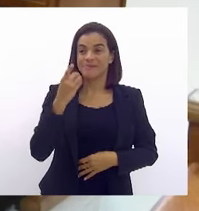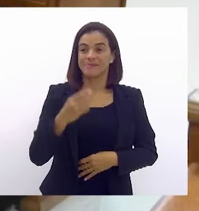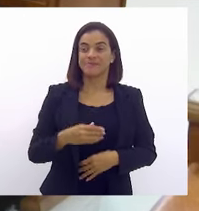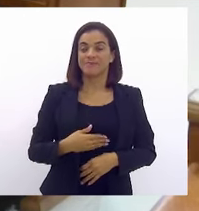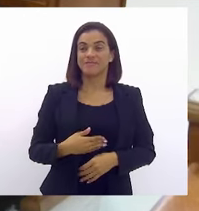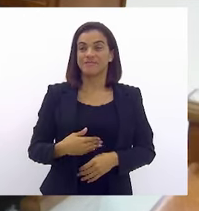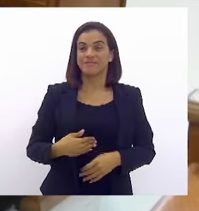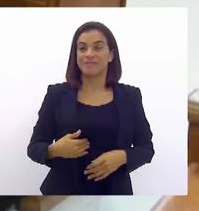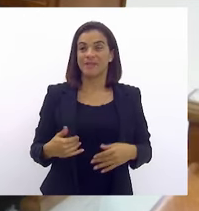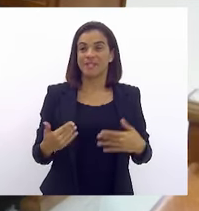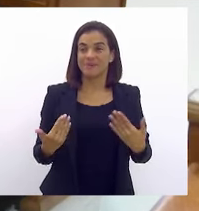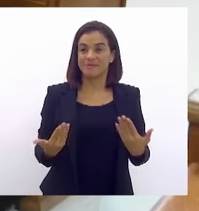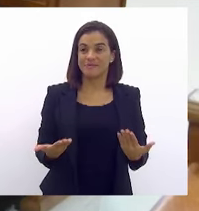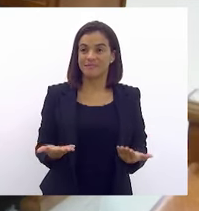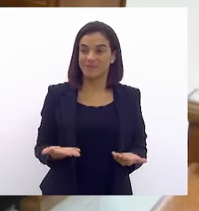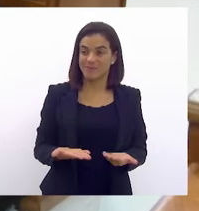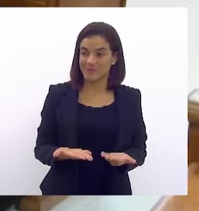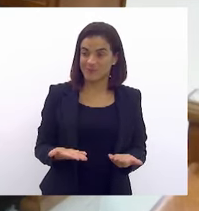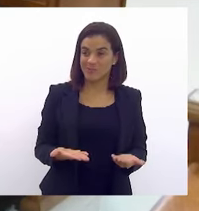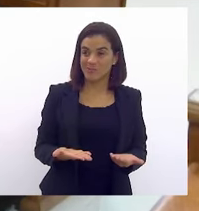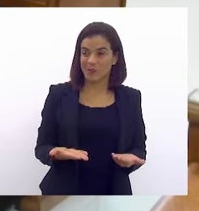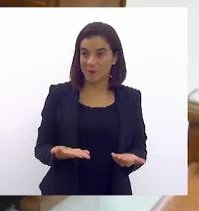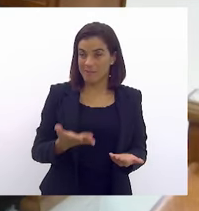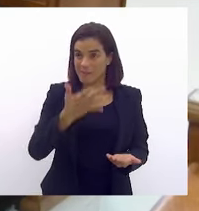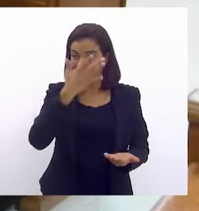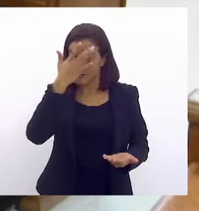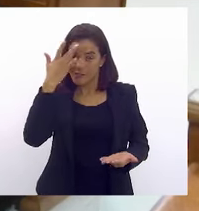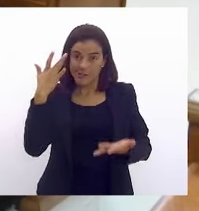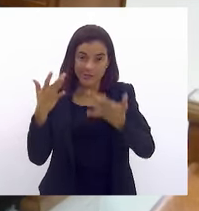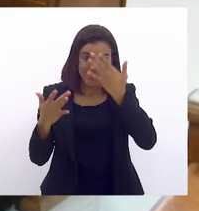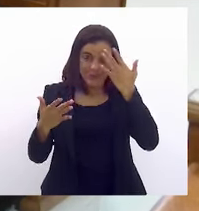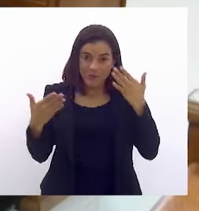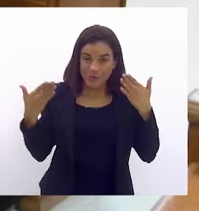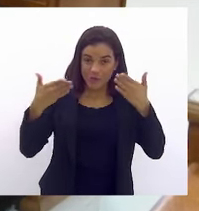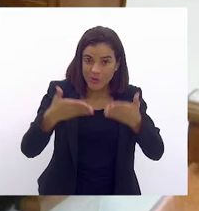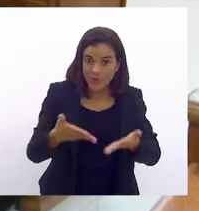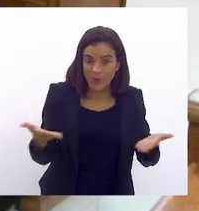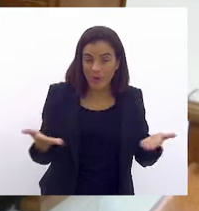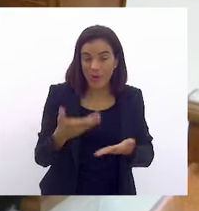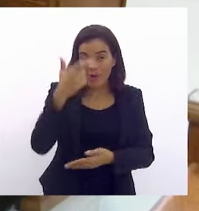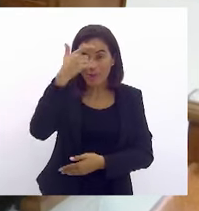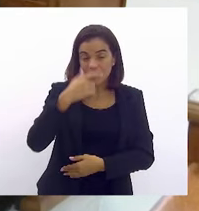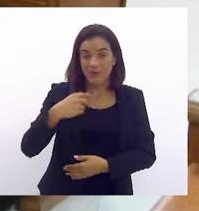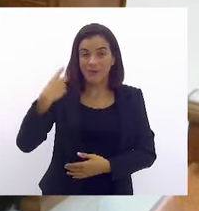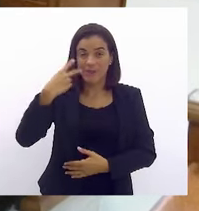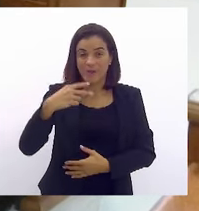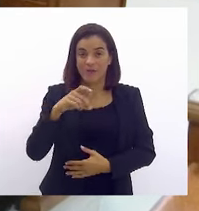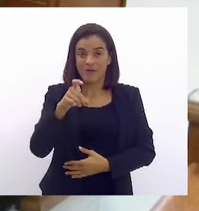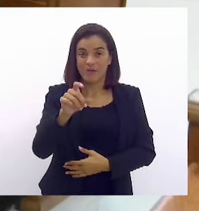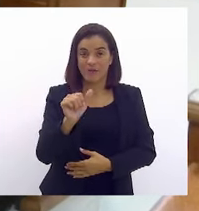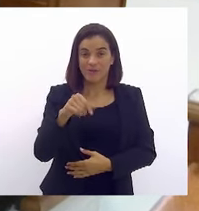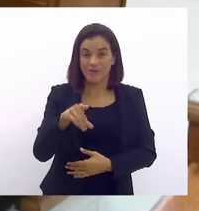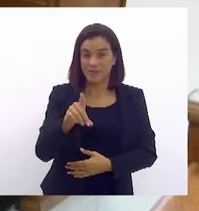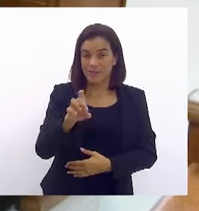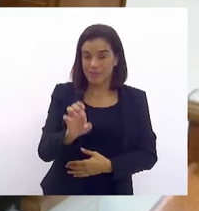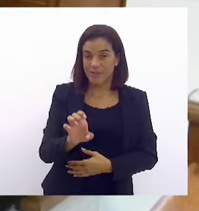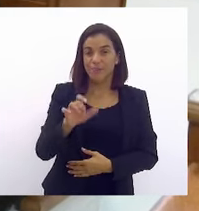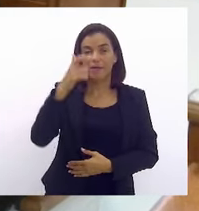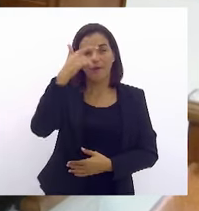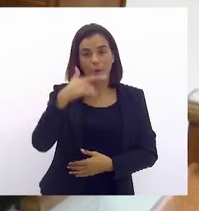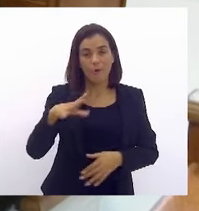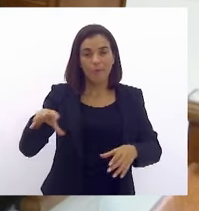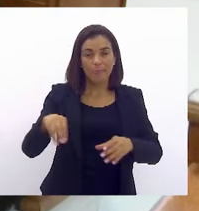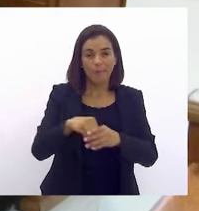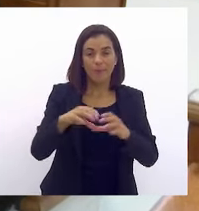Então, para quem chegou ainda há pouco, eu sou o vereador Xande Bambuí, sou o presidente da Comissão de Pesca e Meio Ambiente